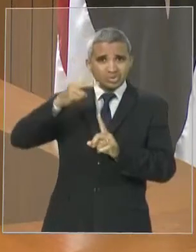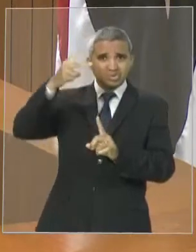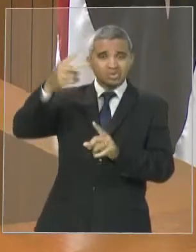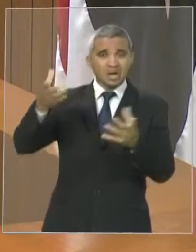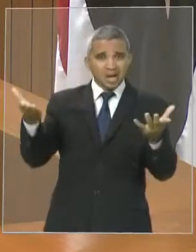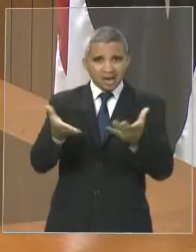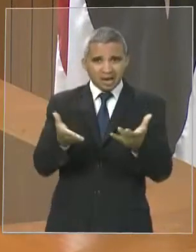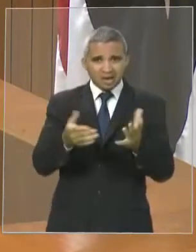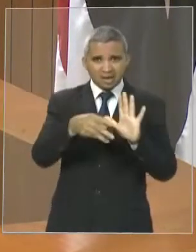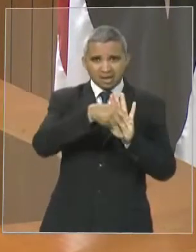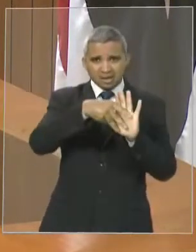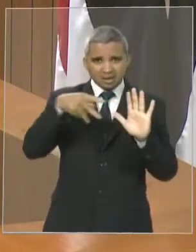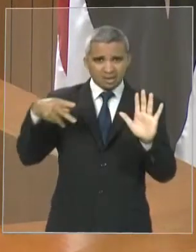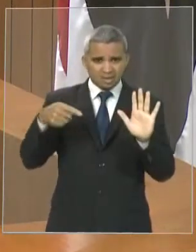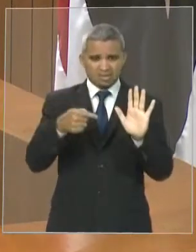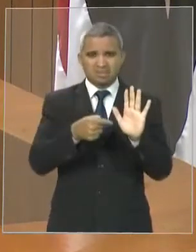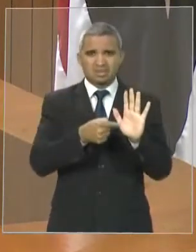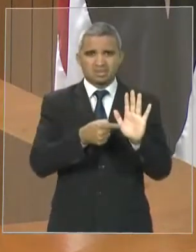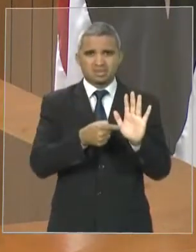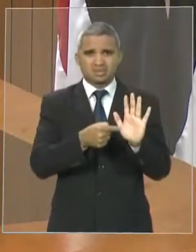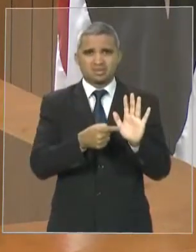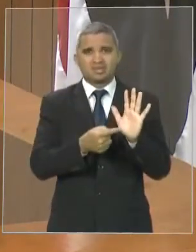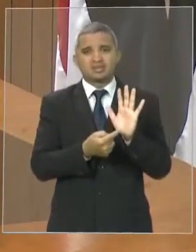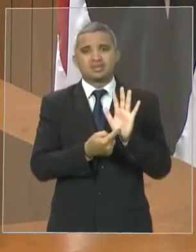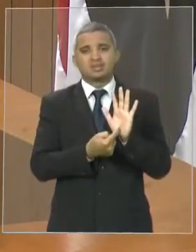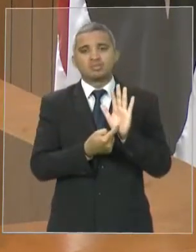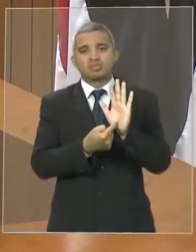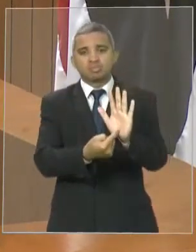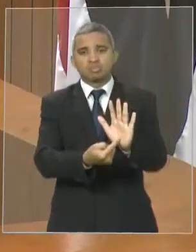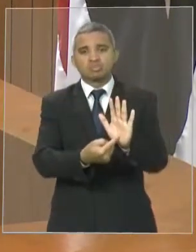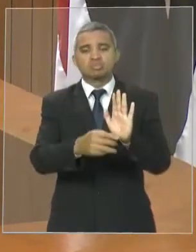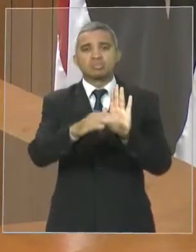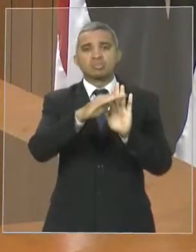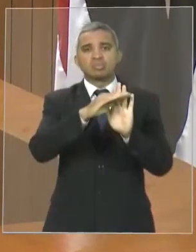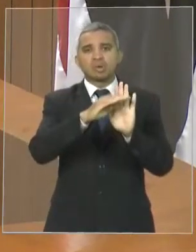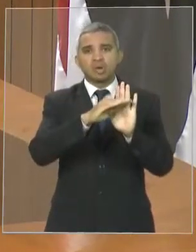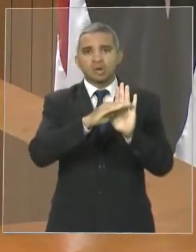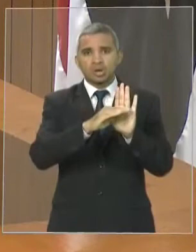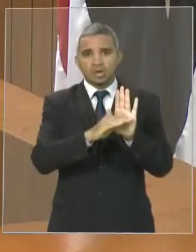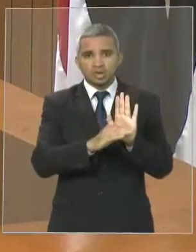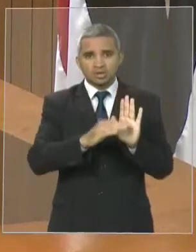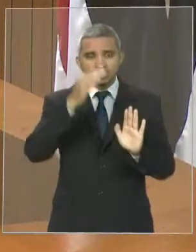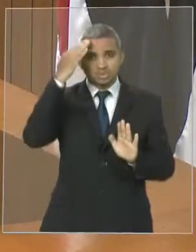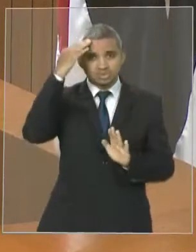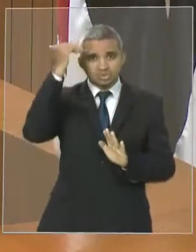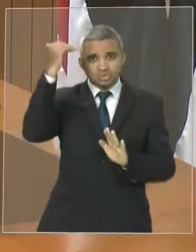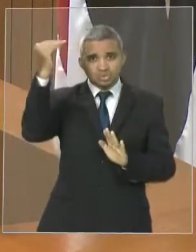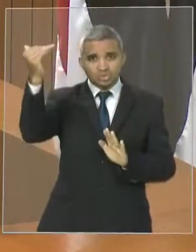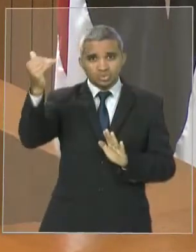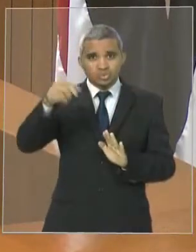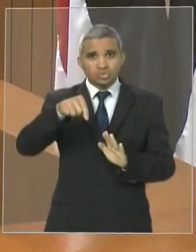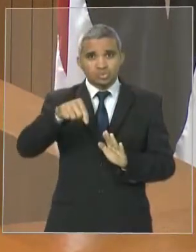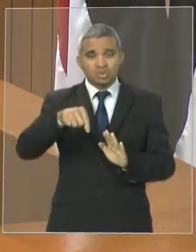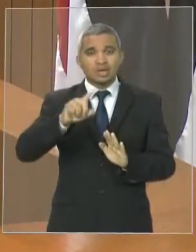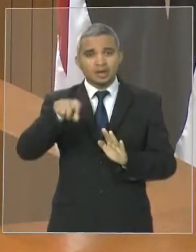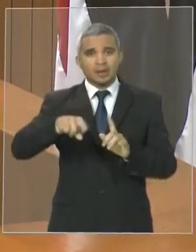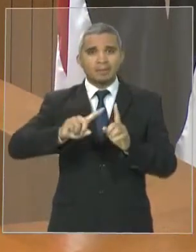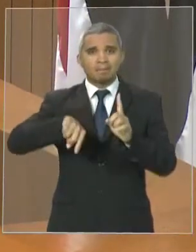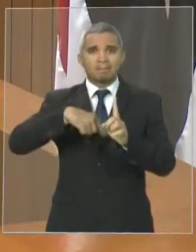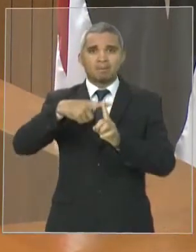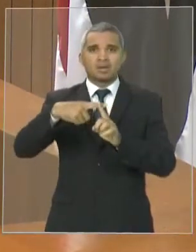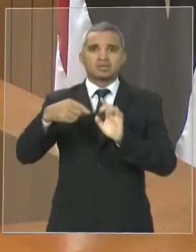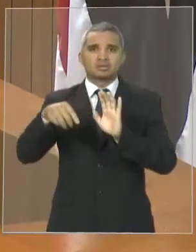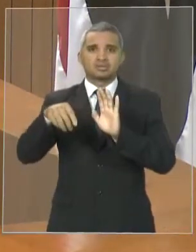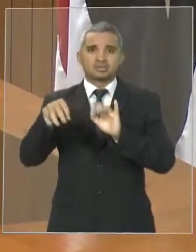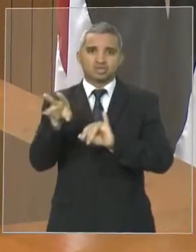que demonstrar que o programa de maior sucesso do atual governo é o programa Mais Imposto.